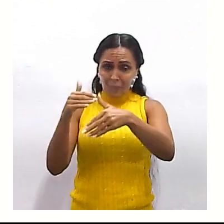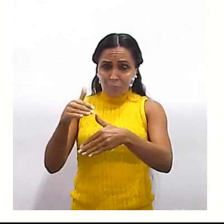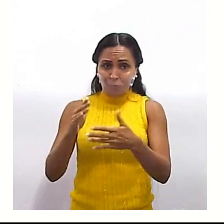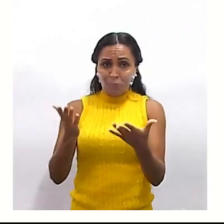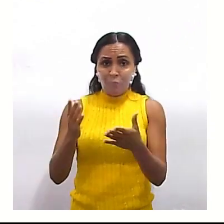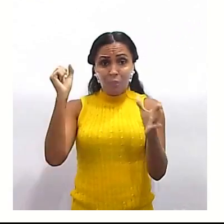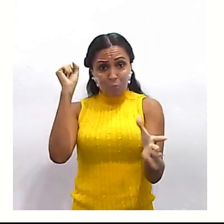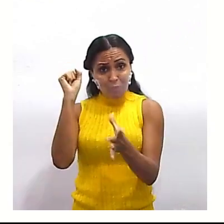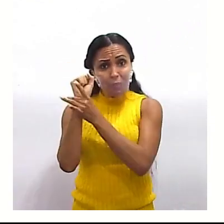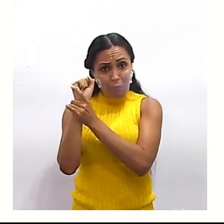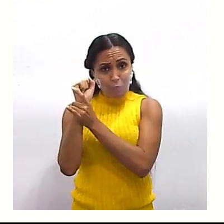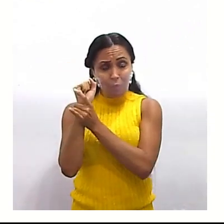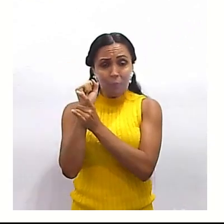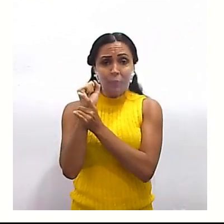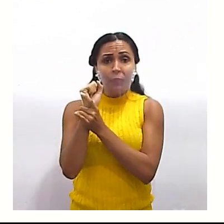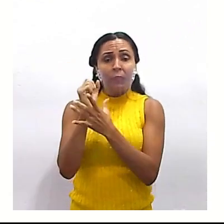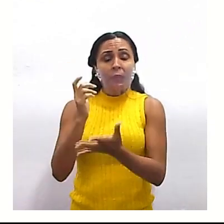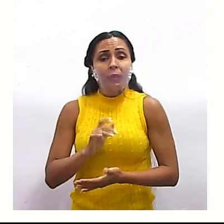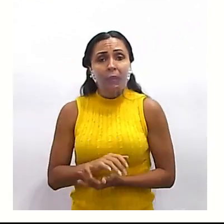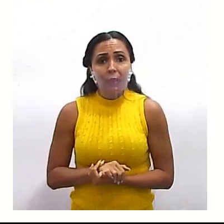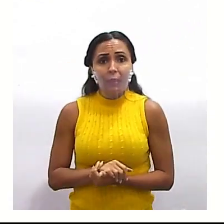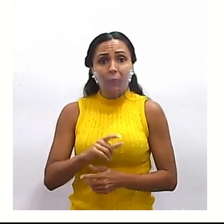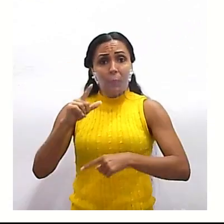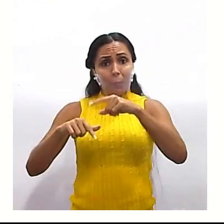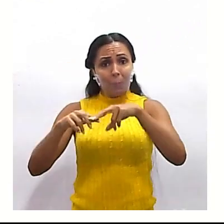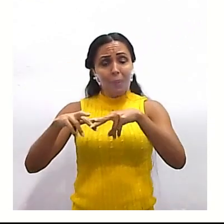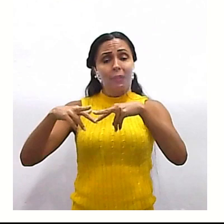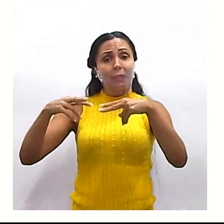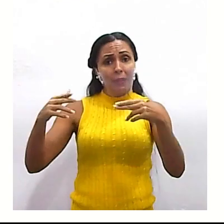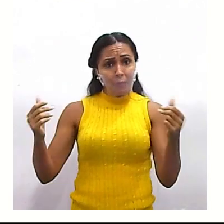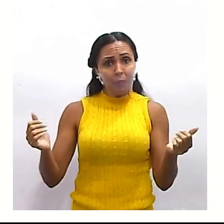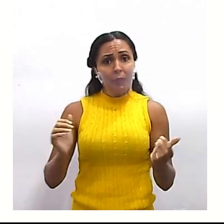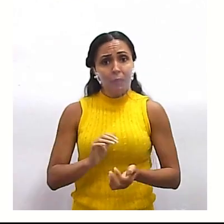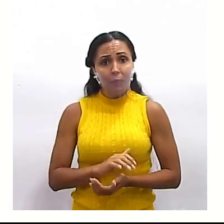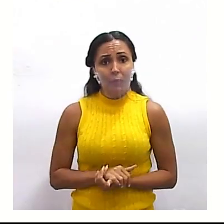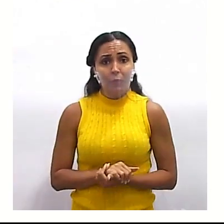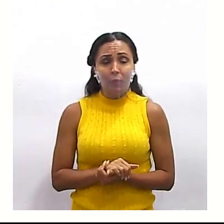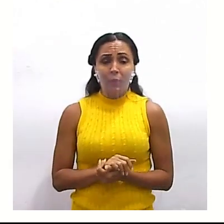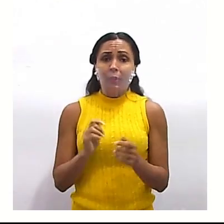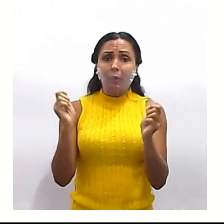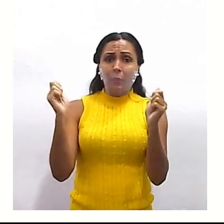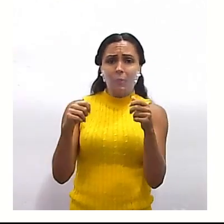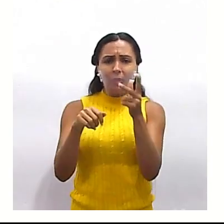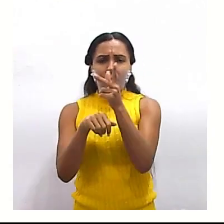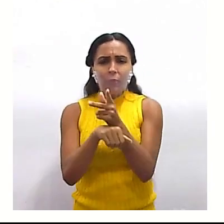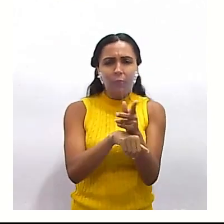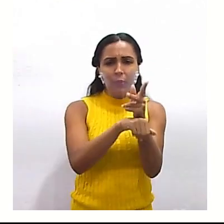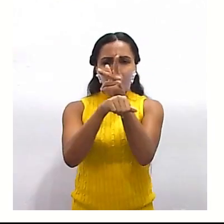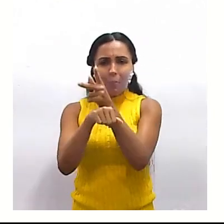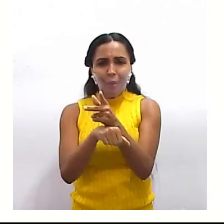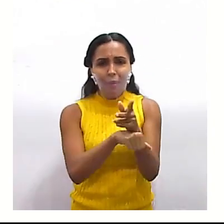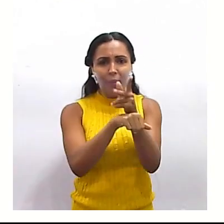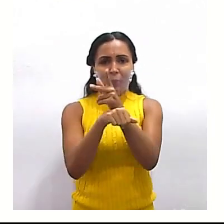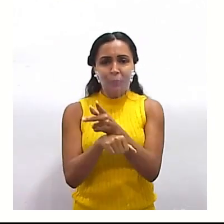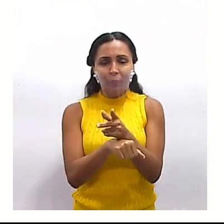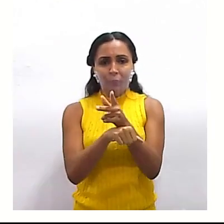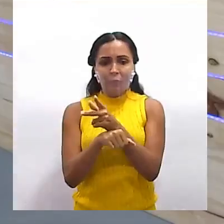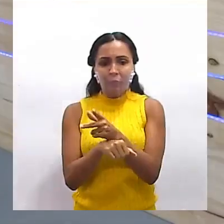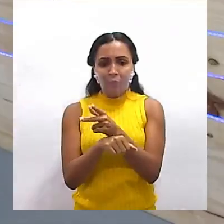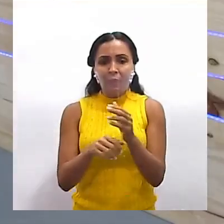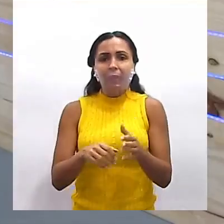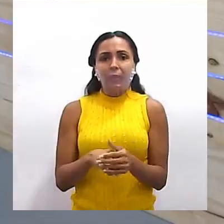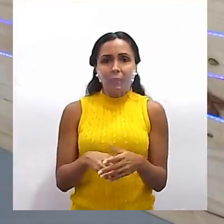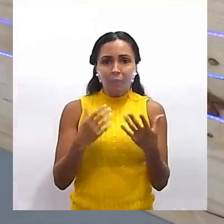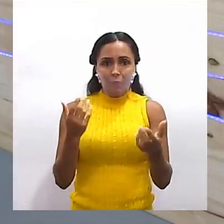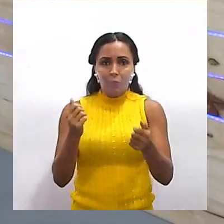forma segura, que garanta o material, a qualidade do material, que eu possa filmar, que eu possa carregar no